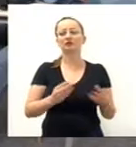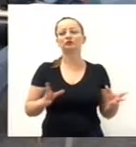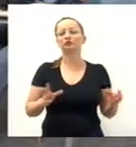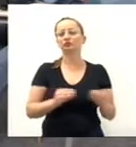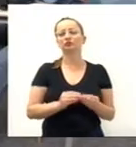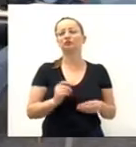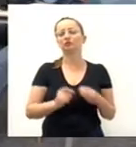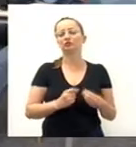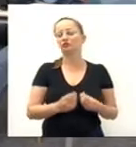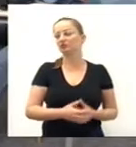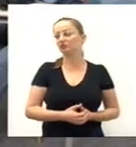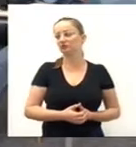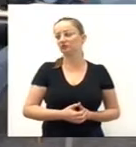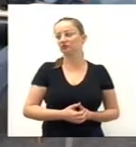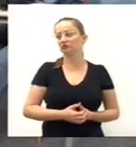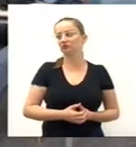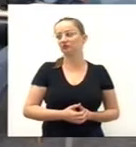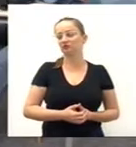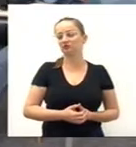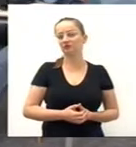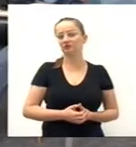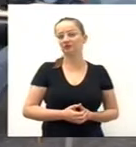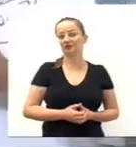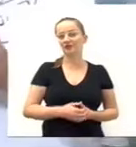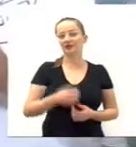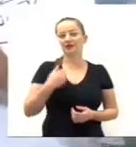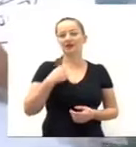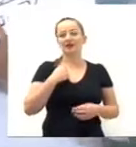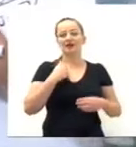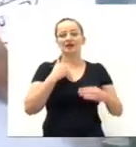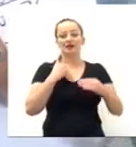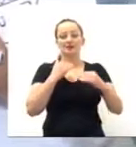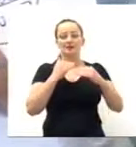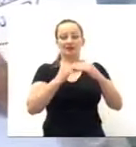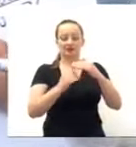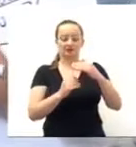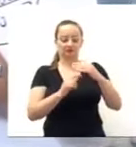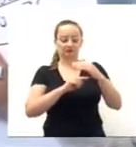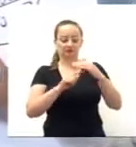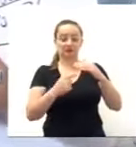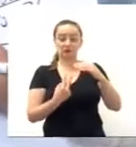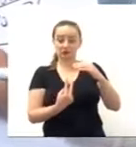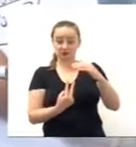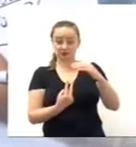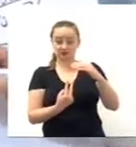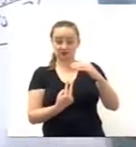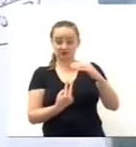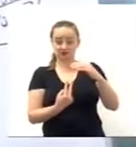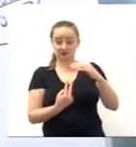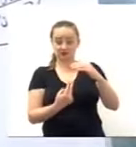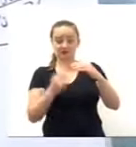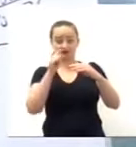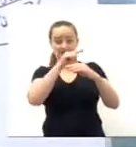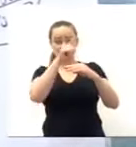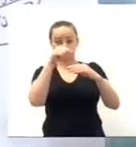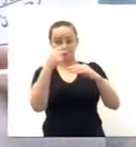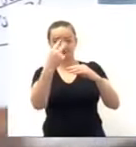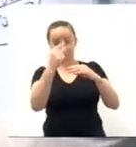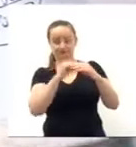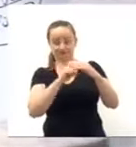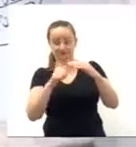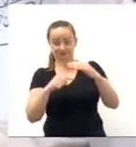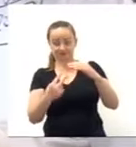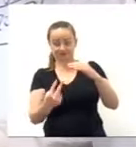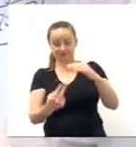racionalizar? É multiplicar em cima e embaixo por raiz de 2. Então, eu tenho raiz de 2, raiz de 2.